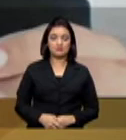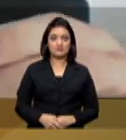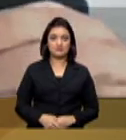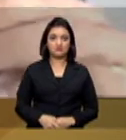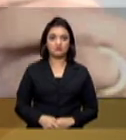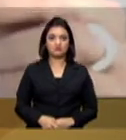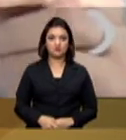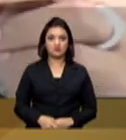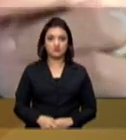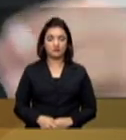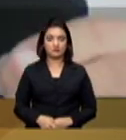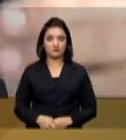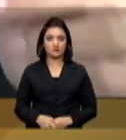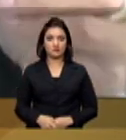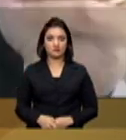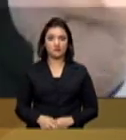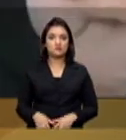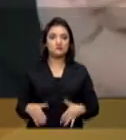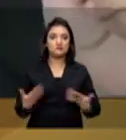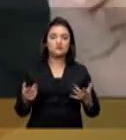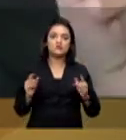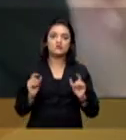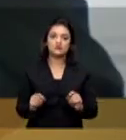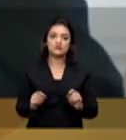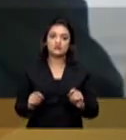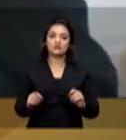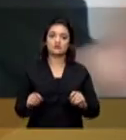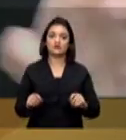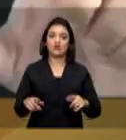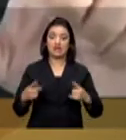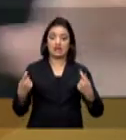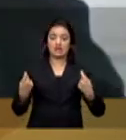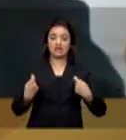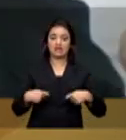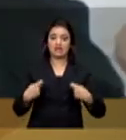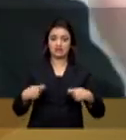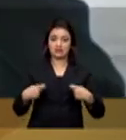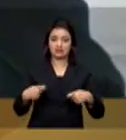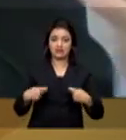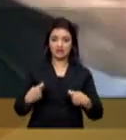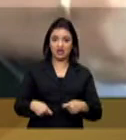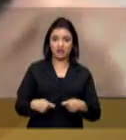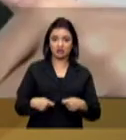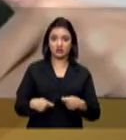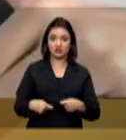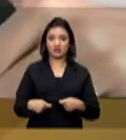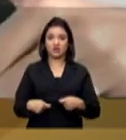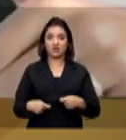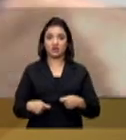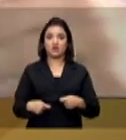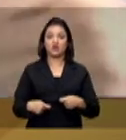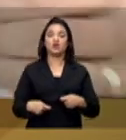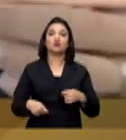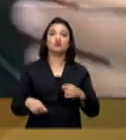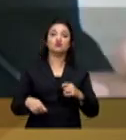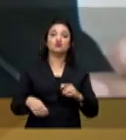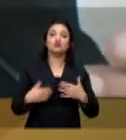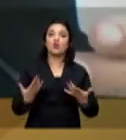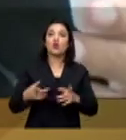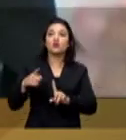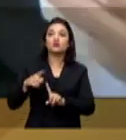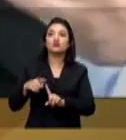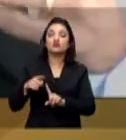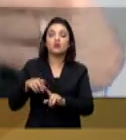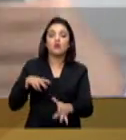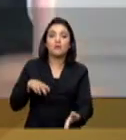Essa previsão da necessidade, tanto do preceito primário, tipo penal, quanto do preceito secundário, as